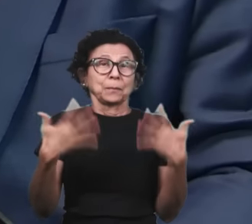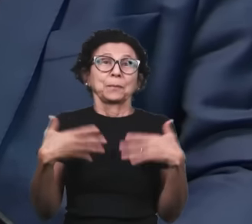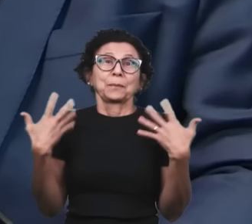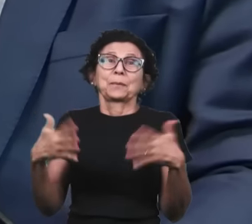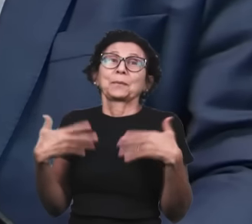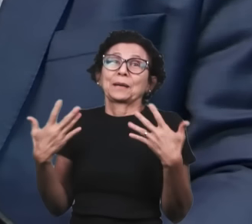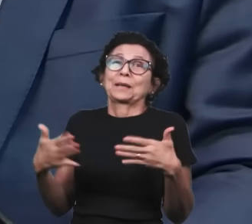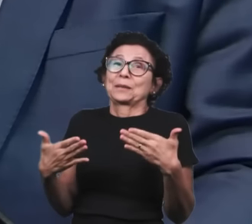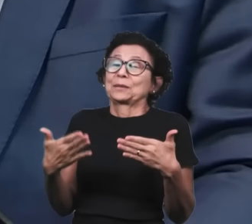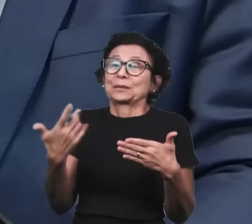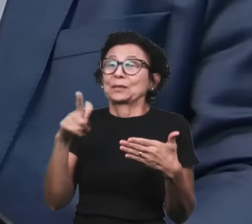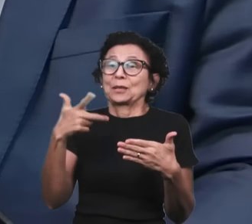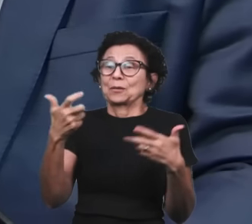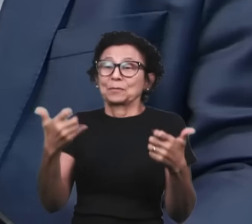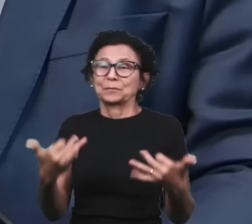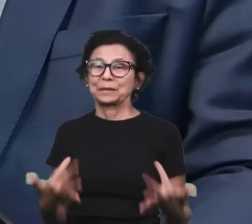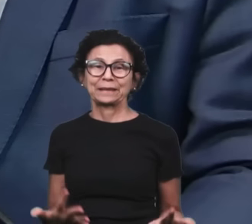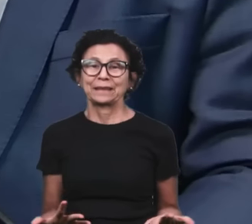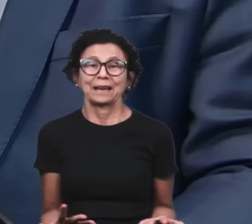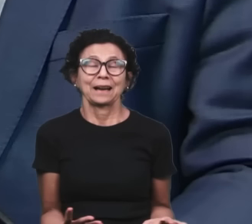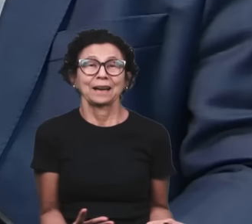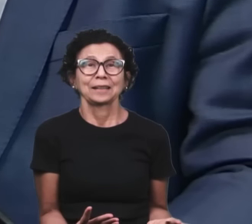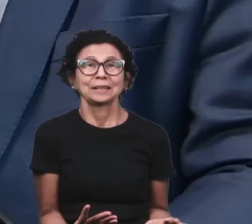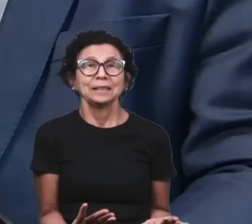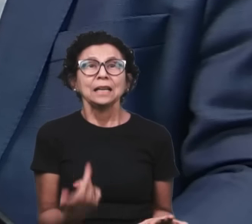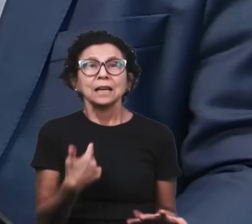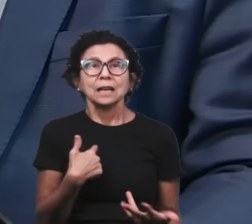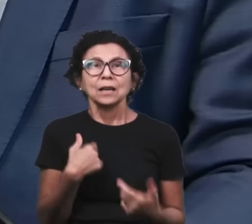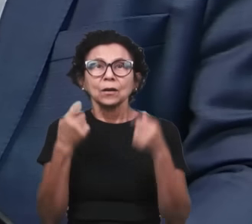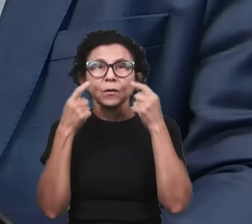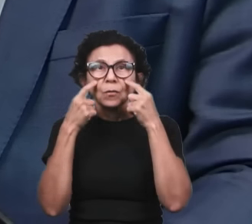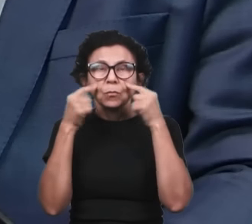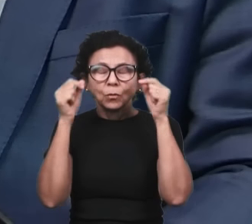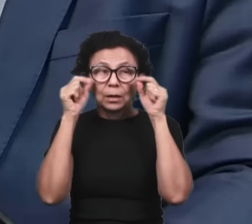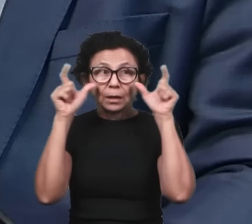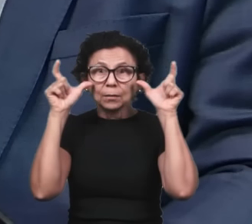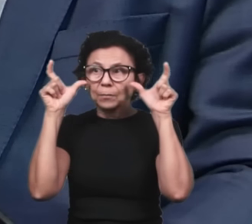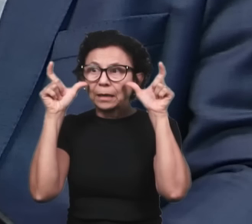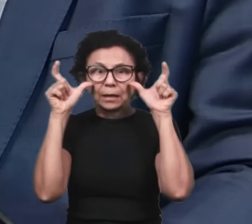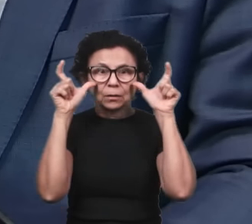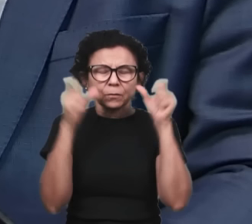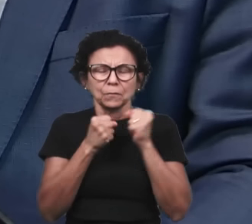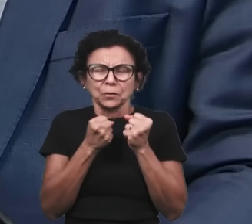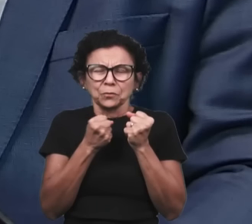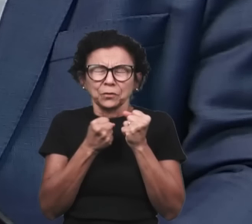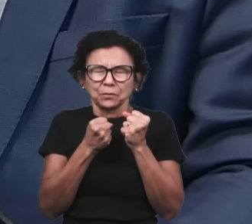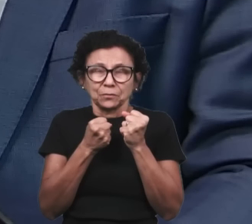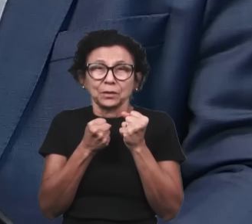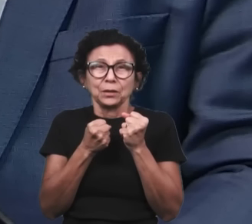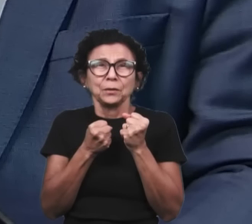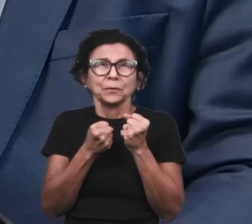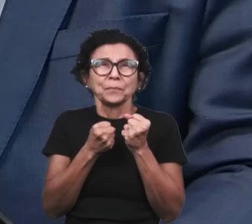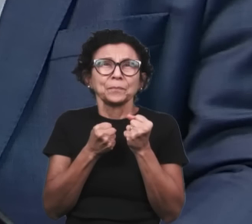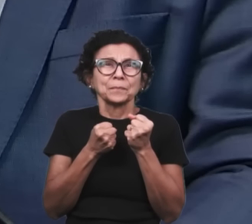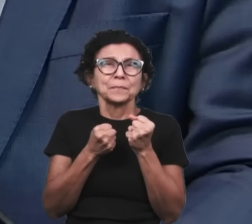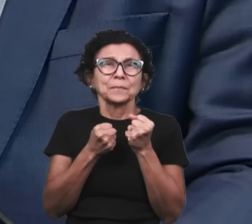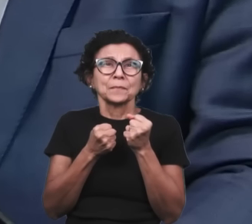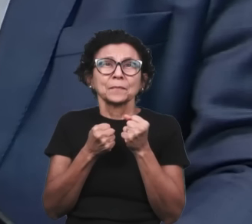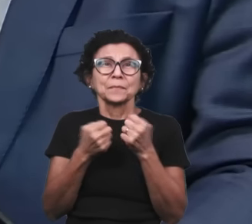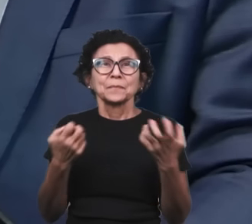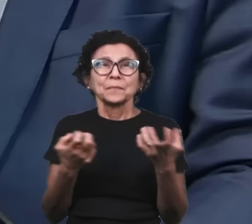para explicar. E eu que estava com o olho aberto, frio, e